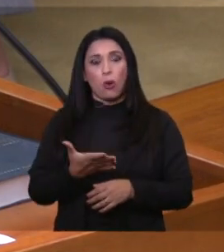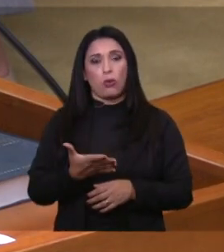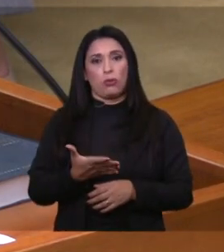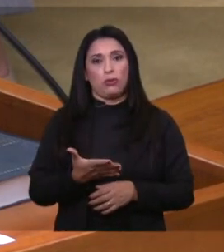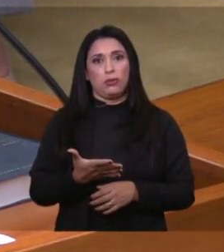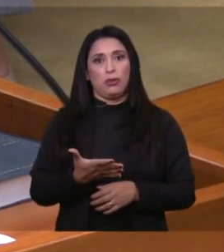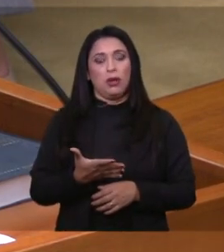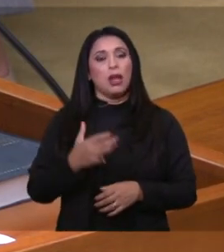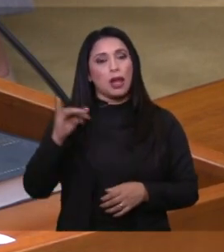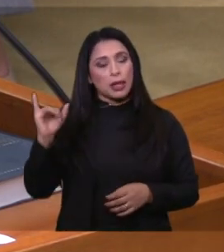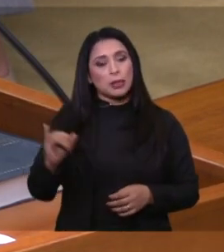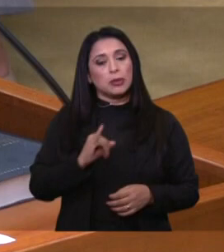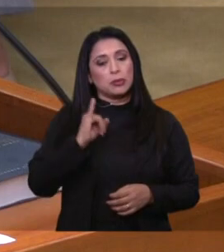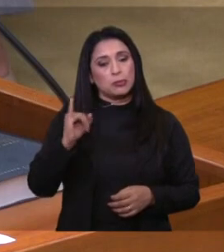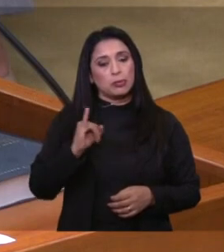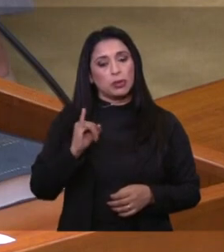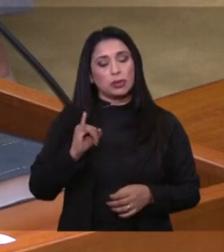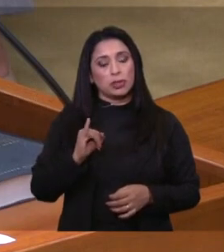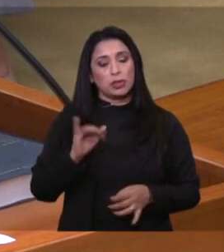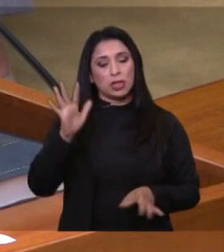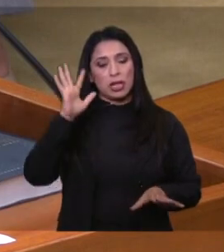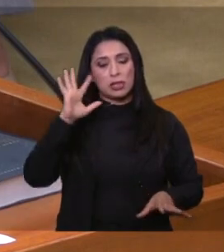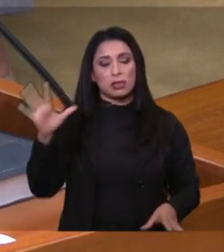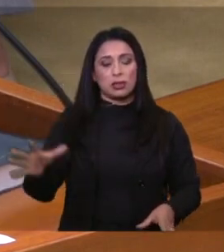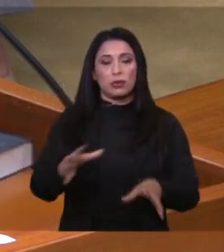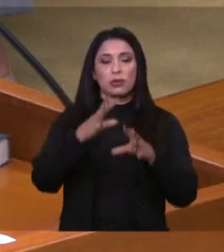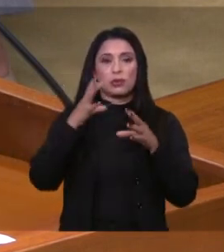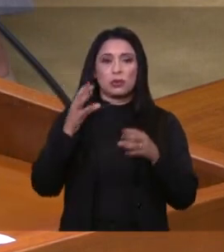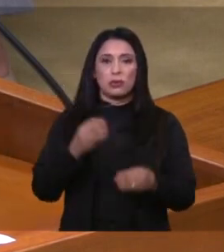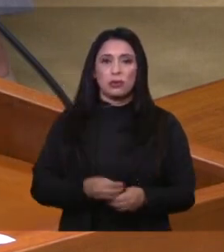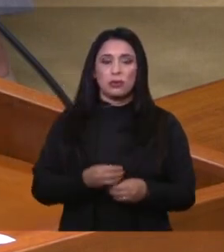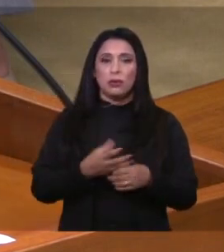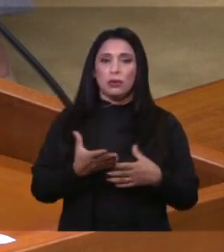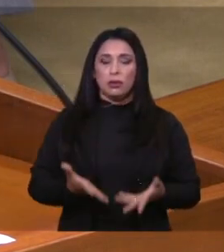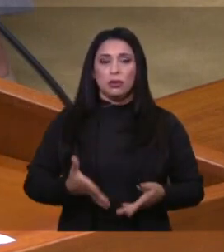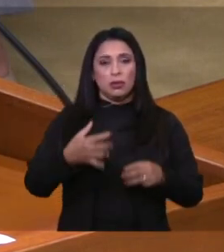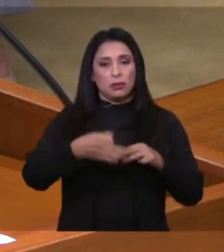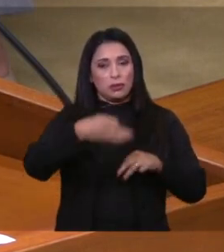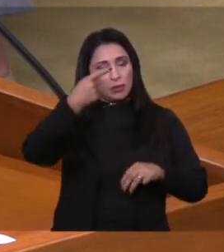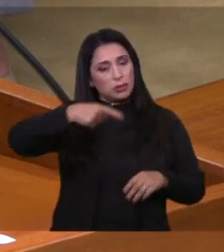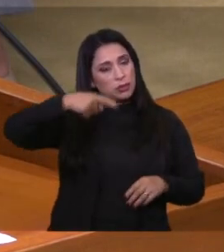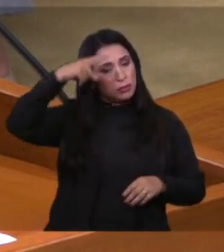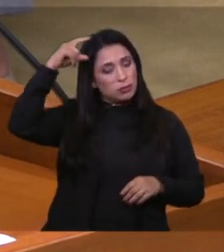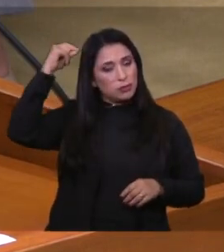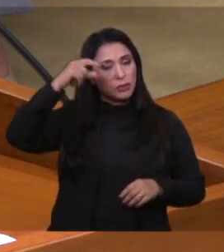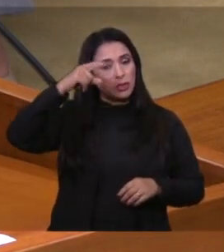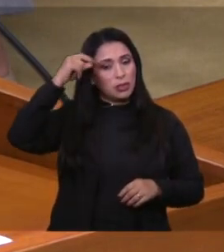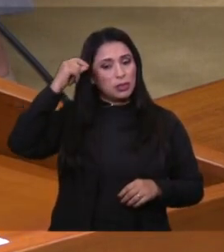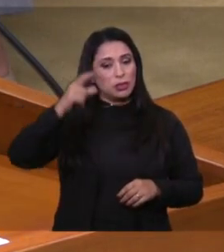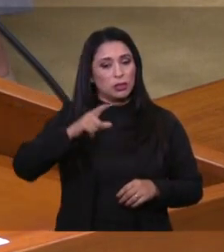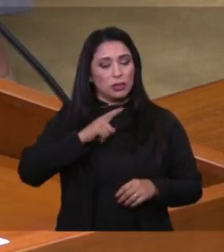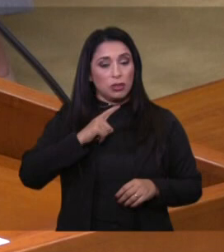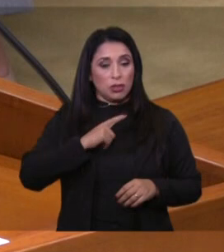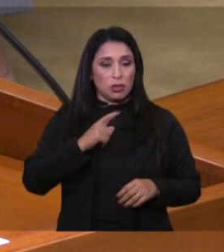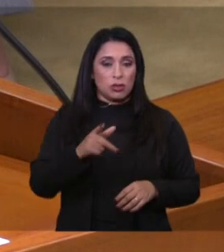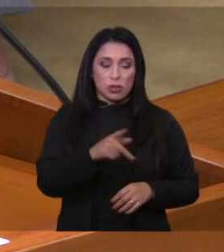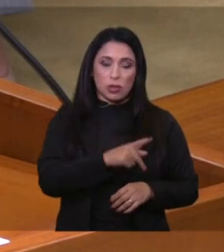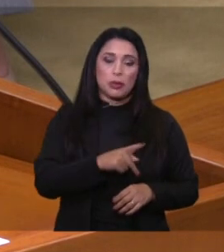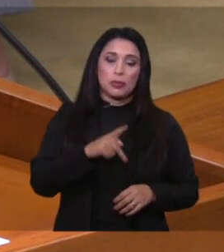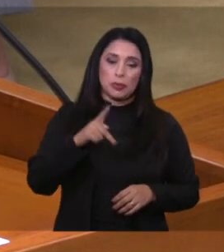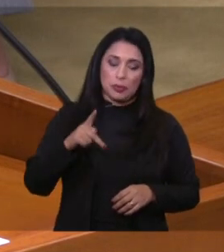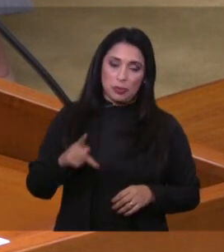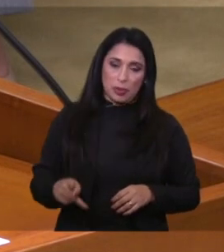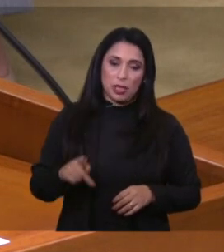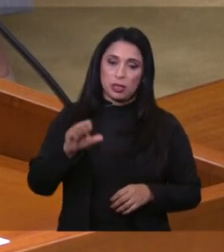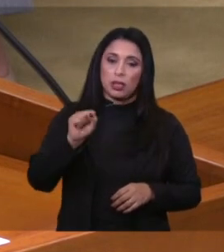Frost. Eu concluo. Ministro Barroso, Vossa Excelência é presidente dessa casa,